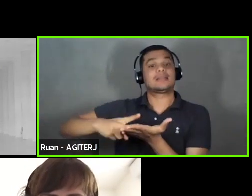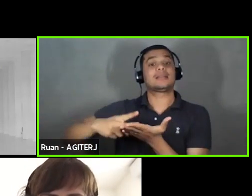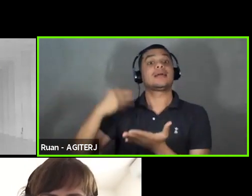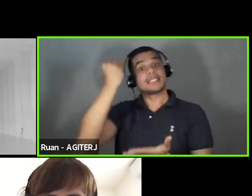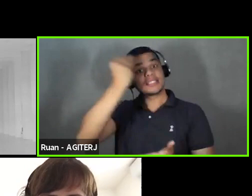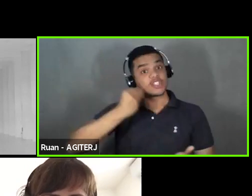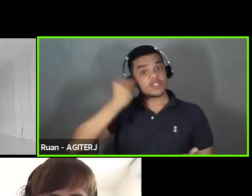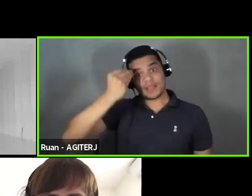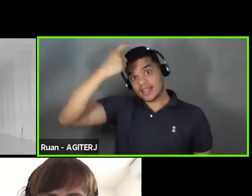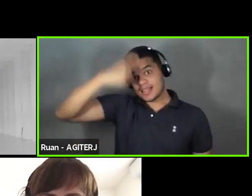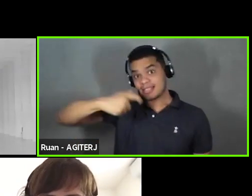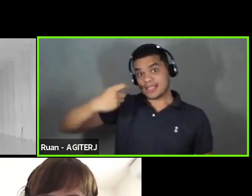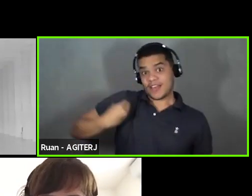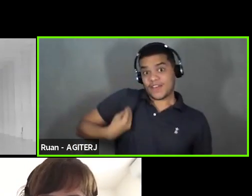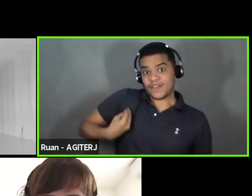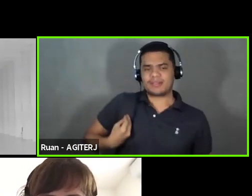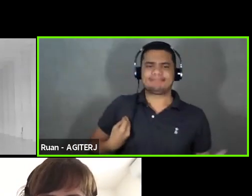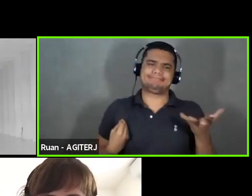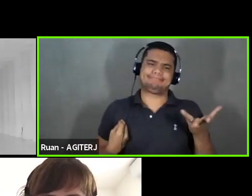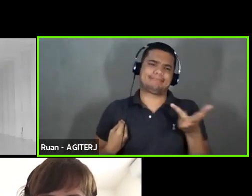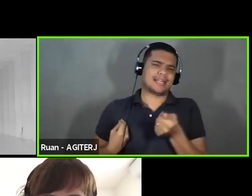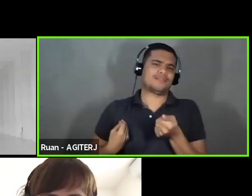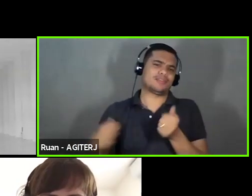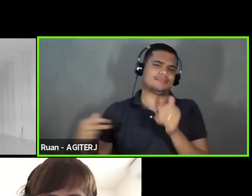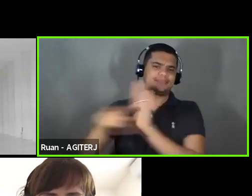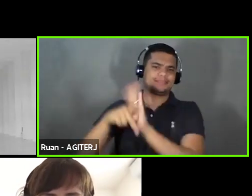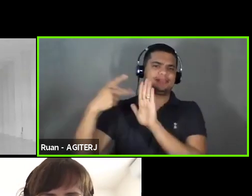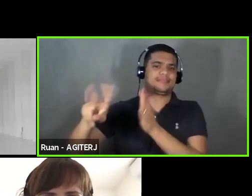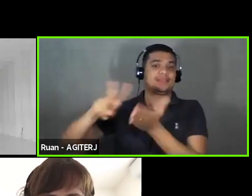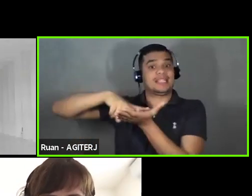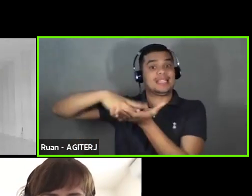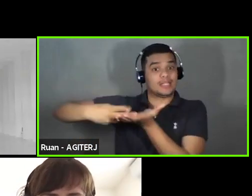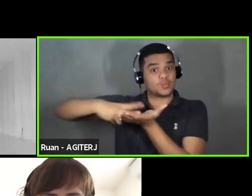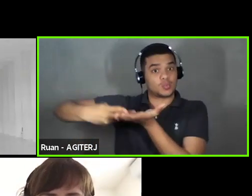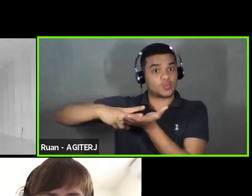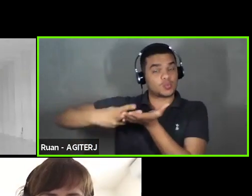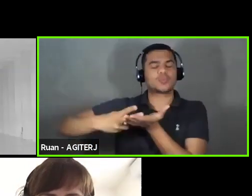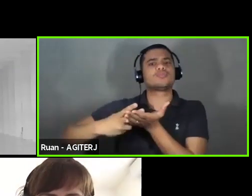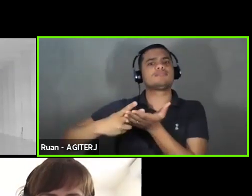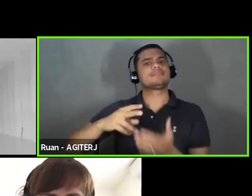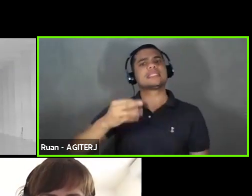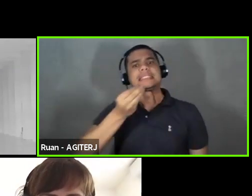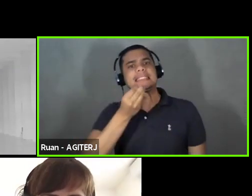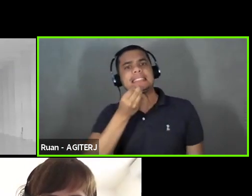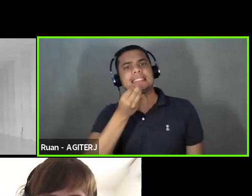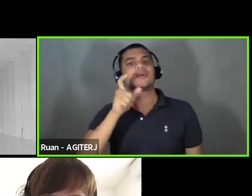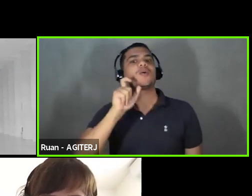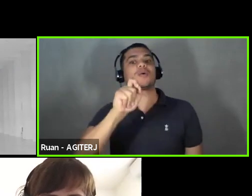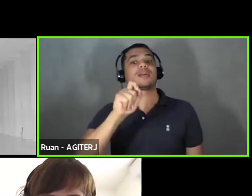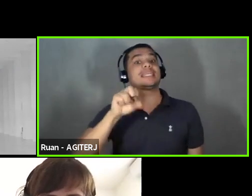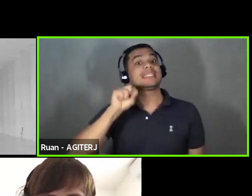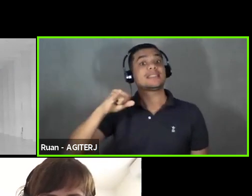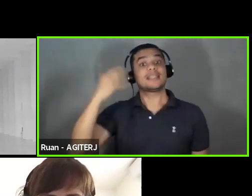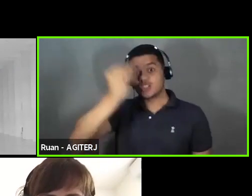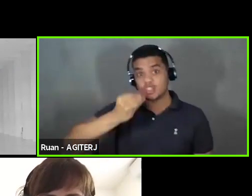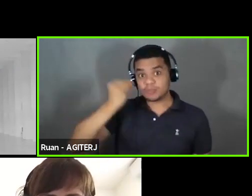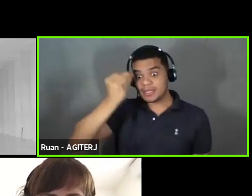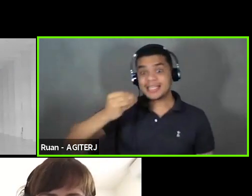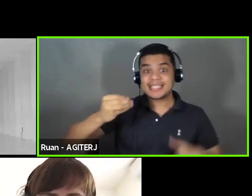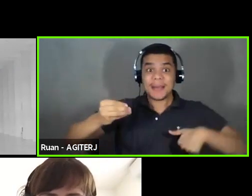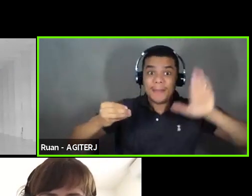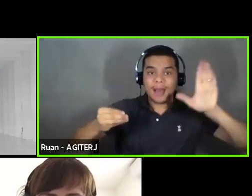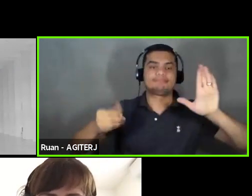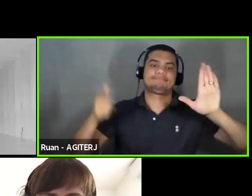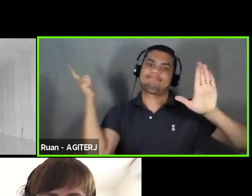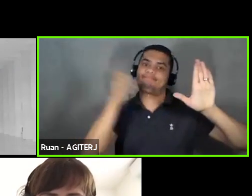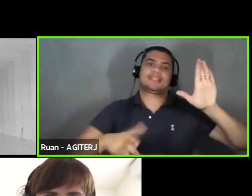de vida é maravilhosa para o tradutor, né? A gente tem essa chance de quanto mais experiência, melhor, né? Então, a gente